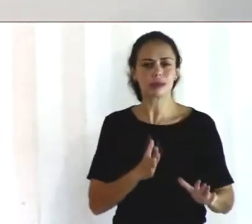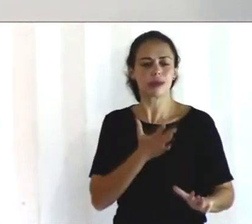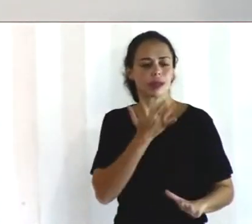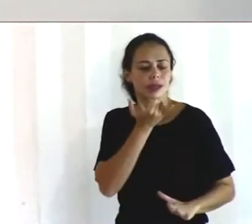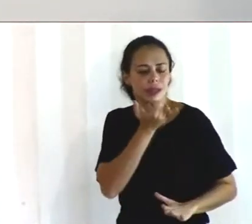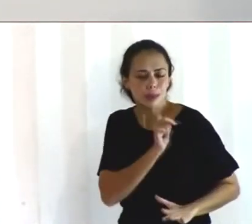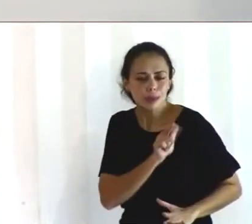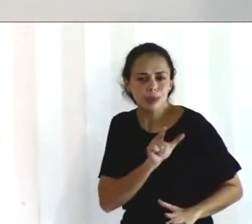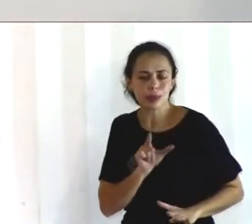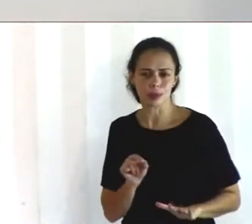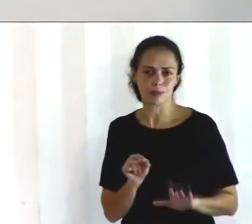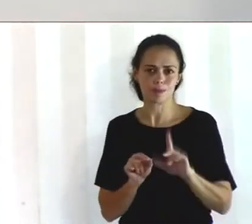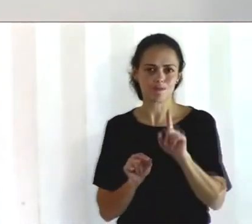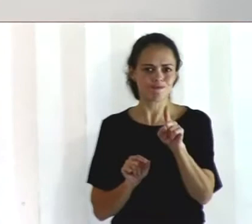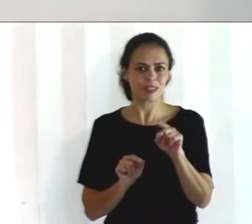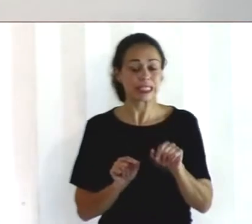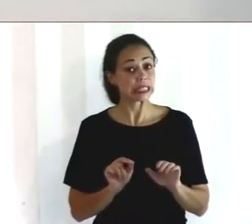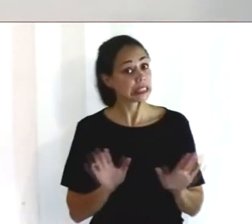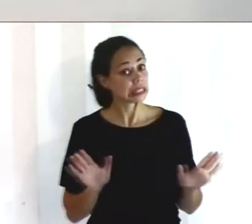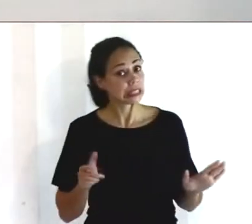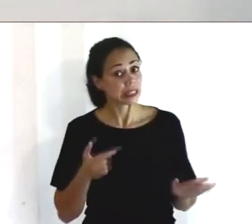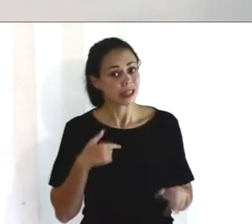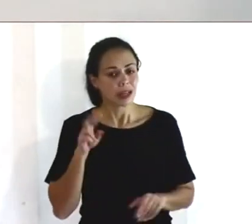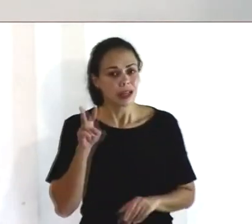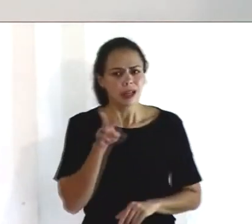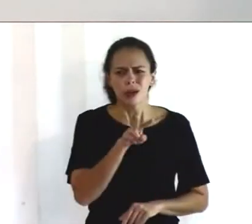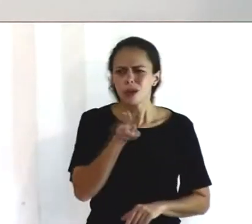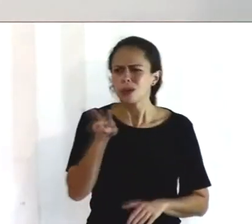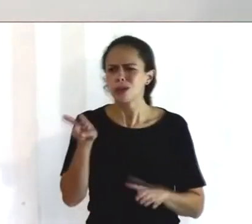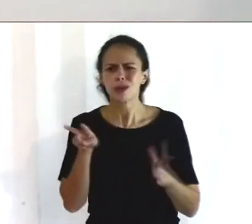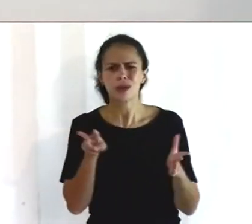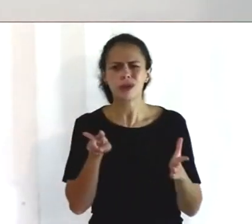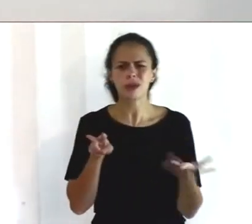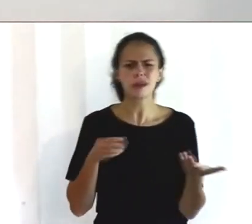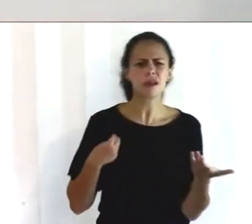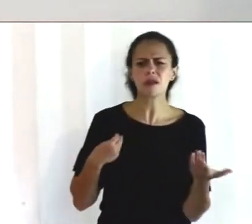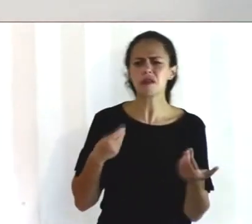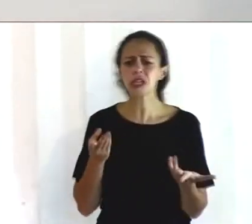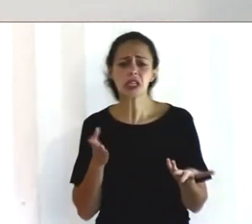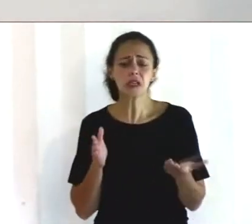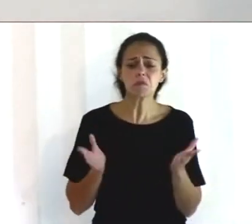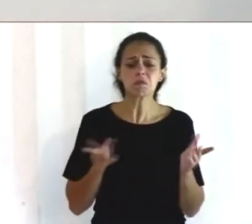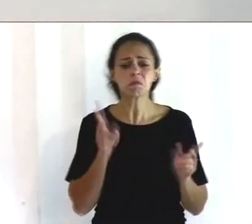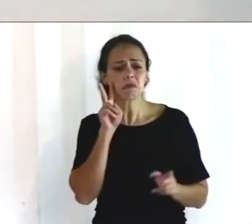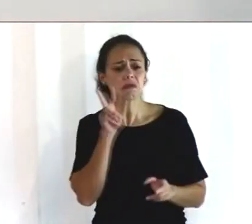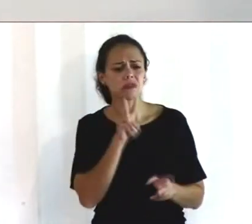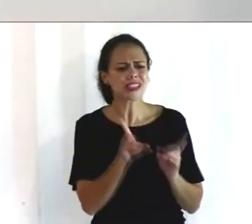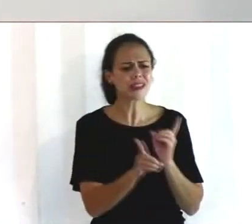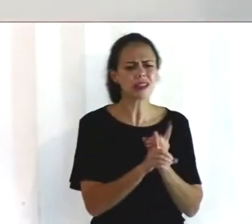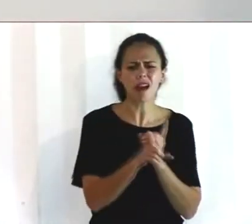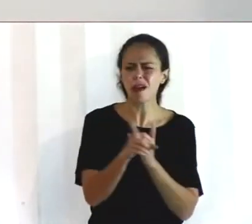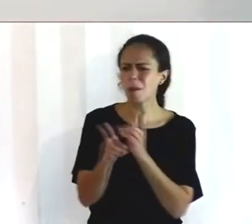vida. Ah, como ama a sua vida! Ah, como ama as suas vitórias! Ah, como registra